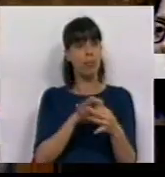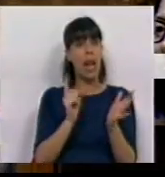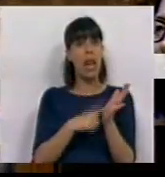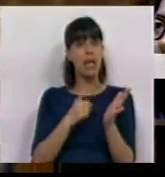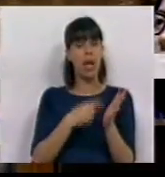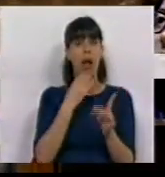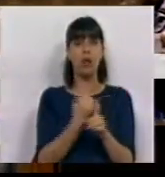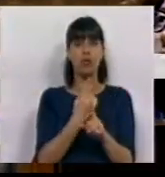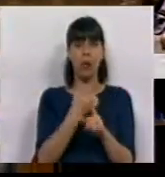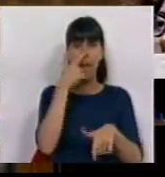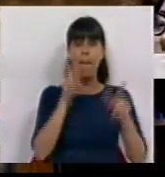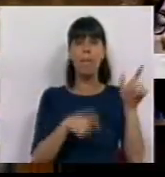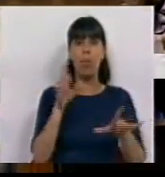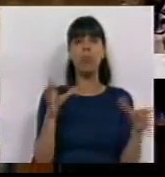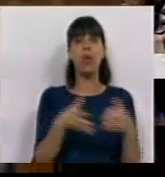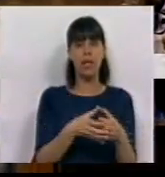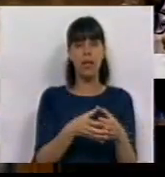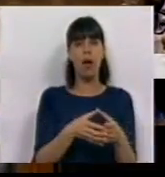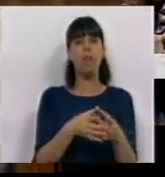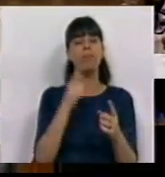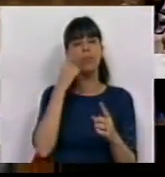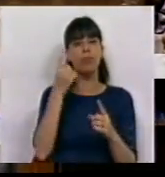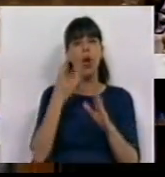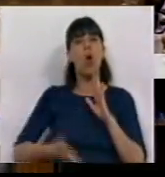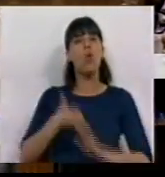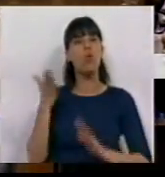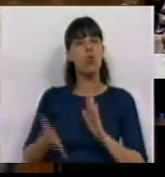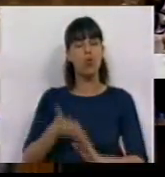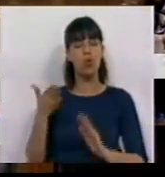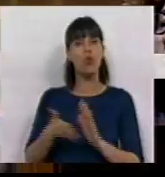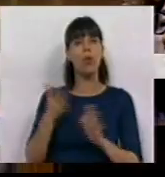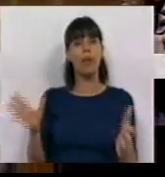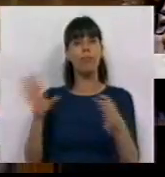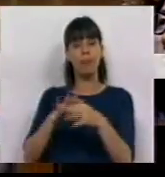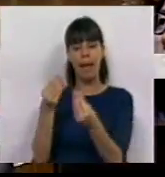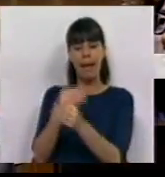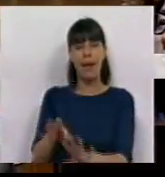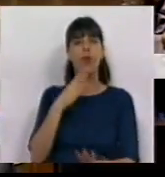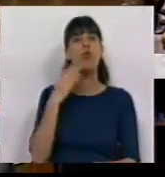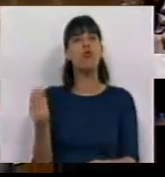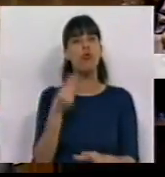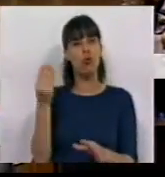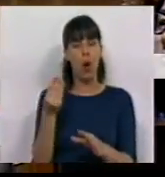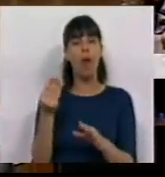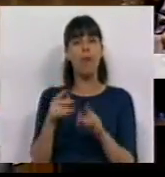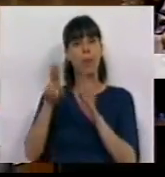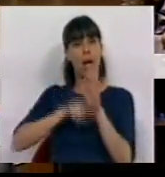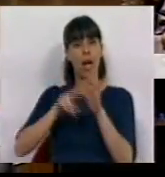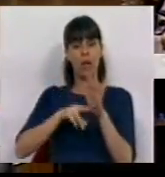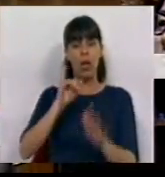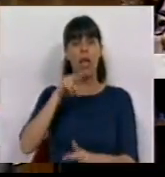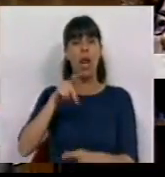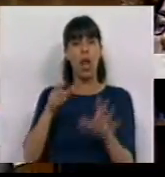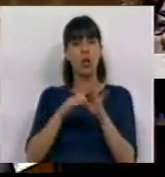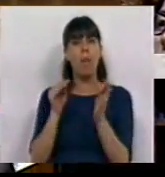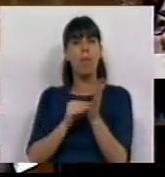das necessidades alimentares da população, com particular urgência em relação a crianças e jovens, tendo em conta o relatório do INE